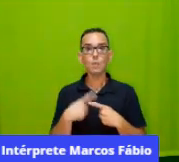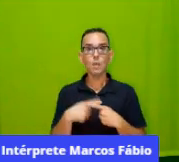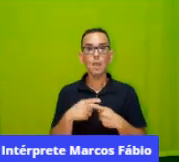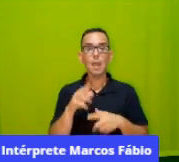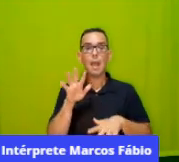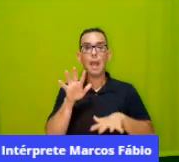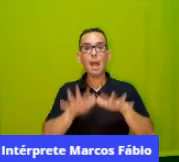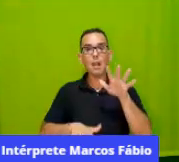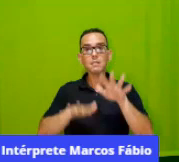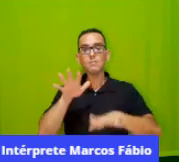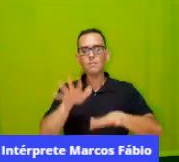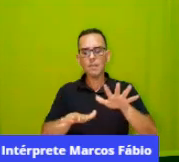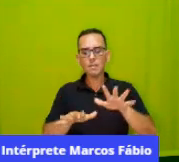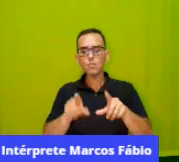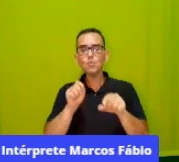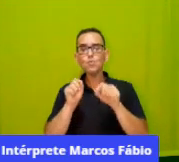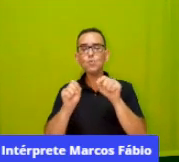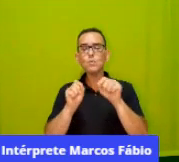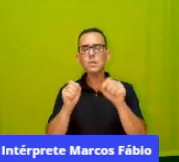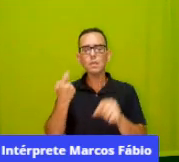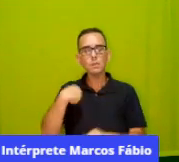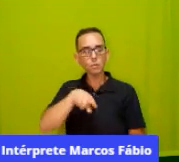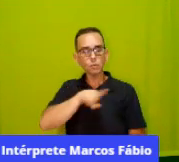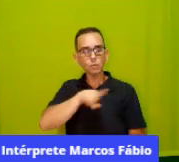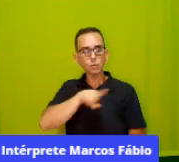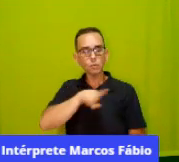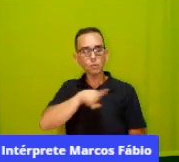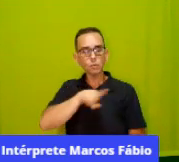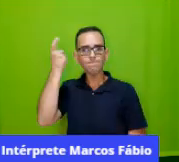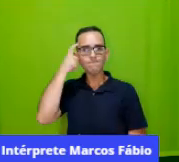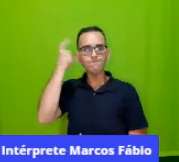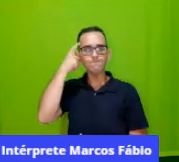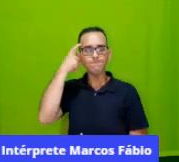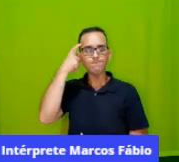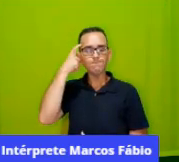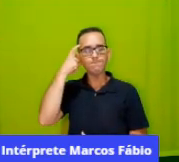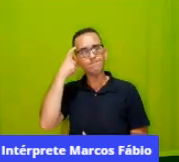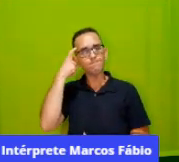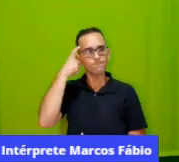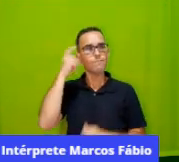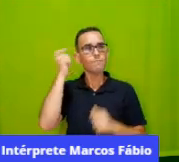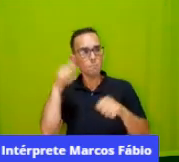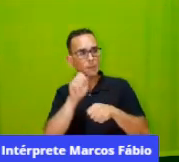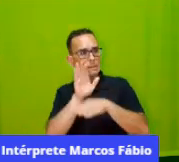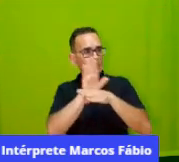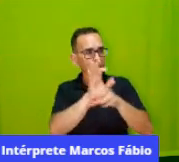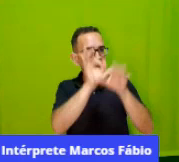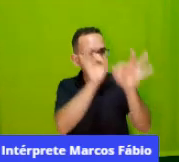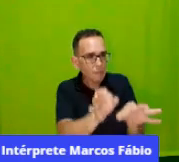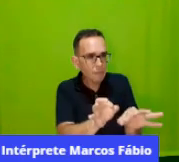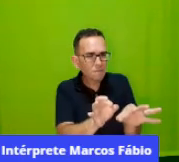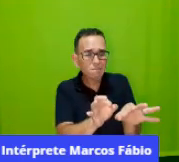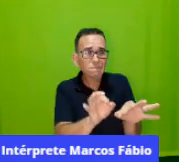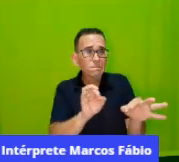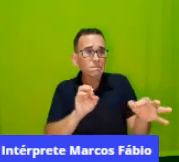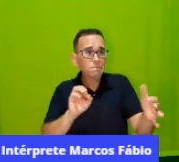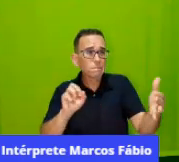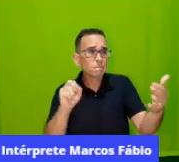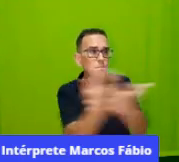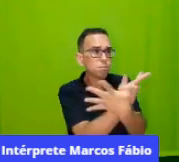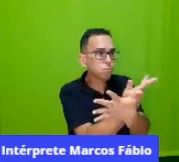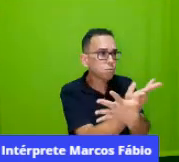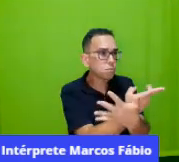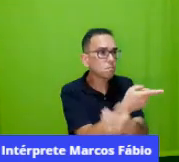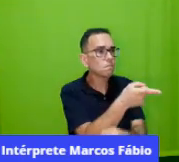atender a esse aluno, né? Porque muitas vezes aquilo que a gente acha